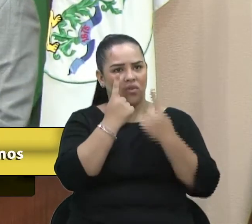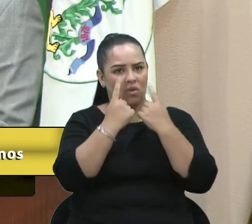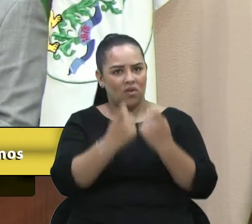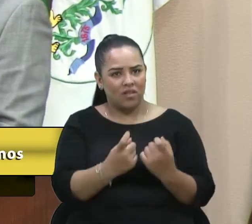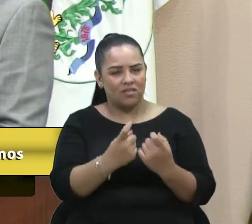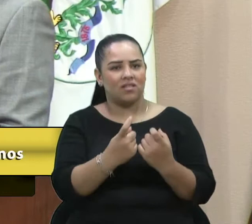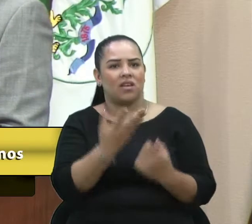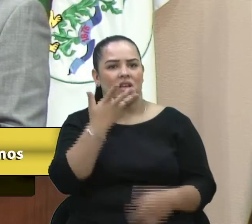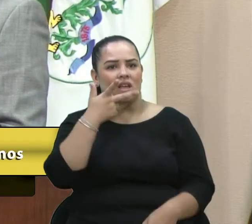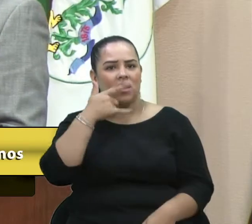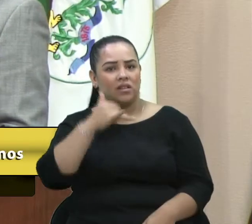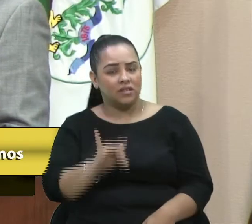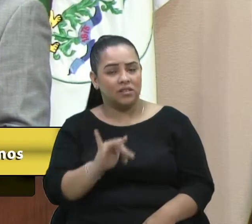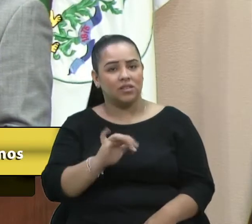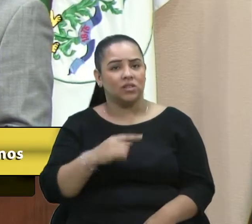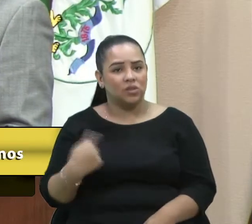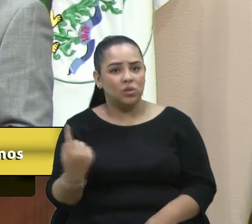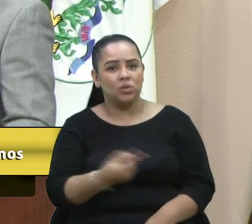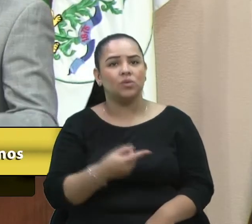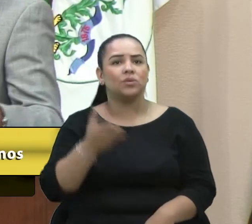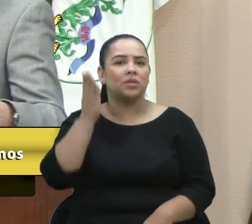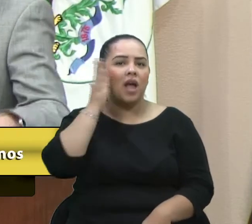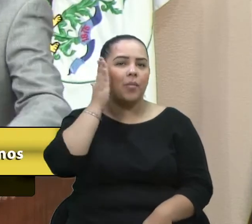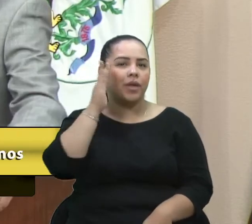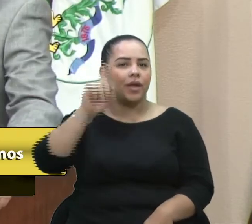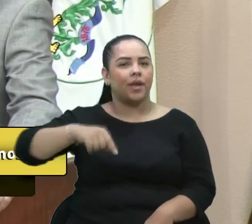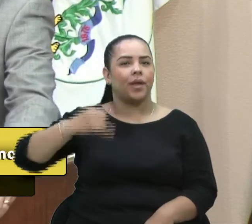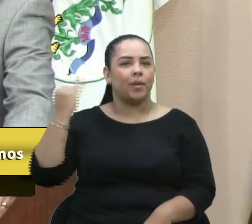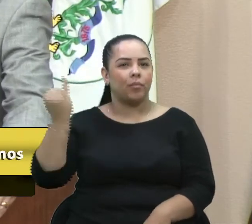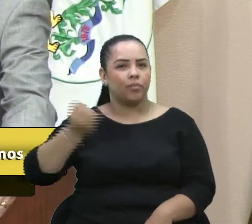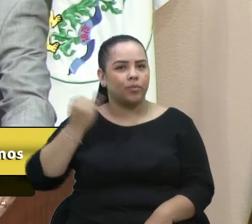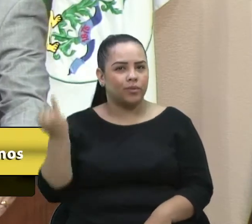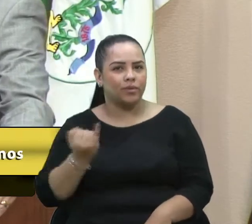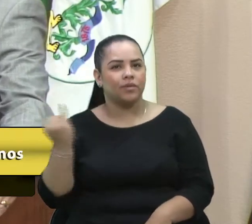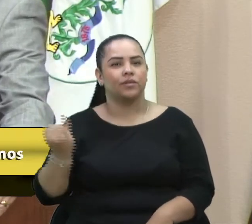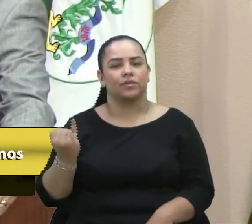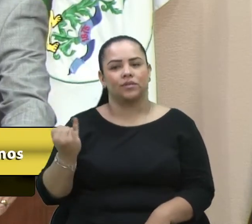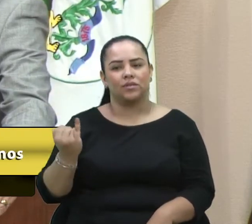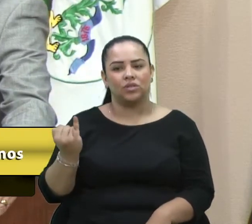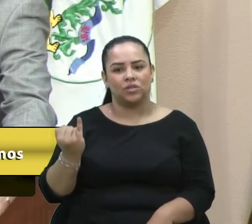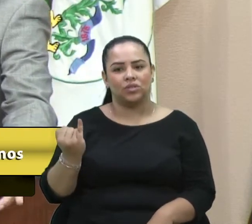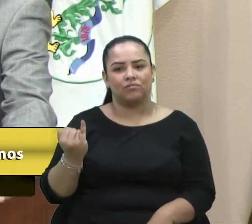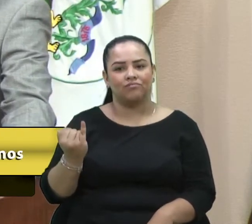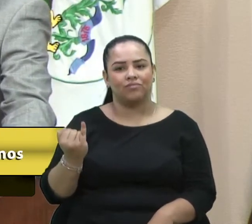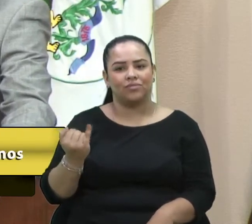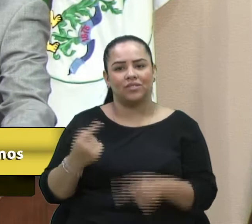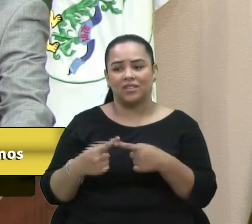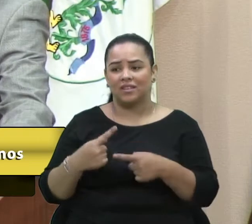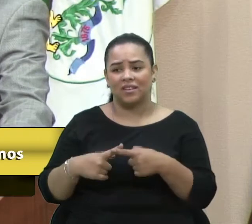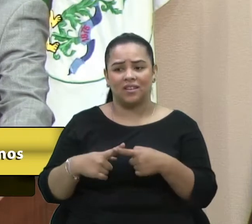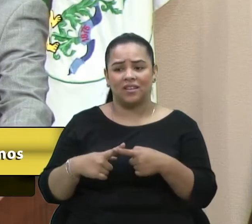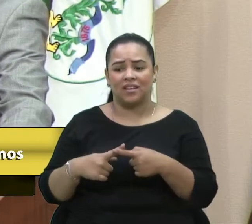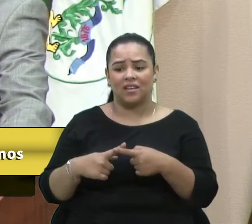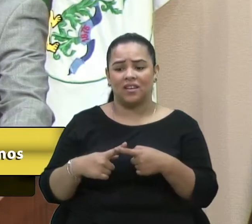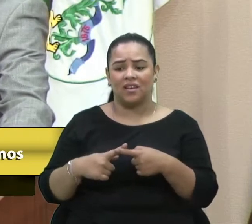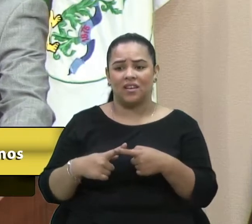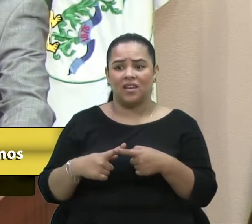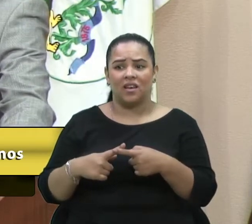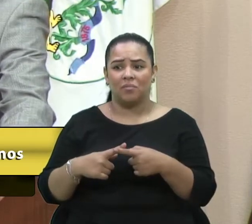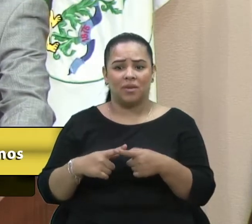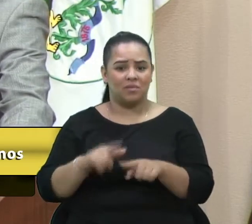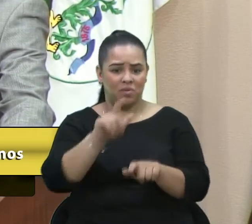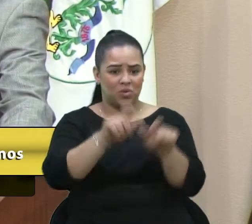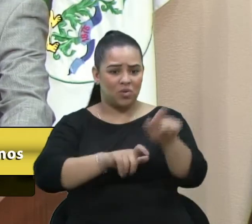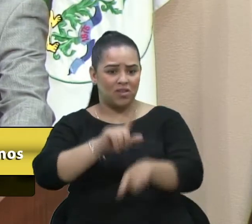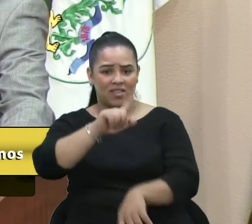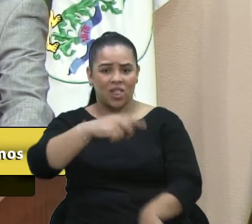importante, infelizmente, ainda tão comum esta situação. A agressão infantil,